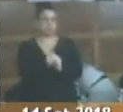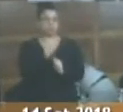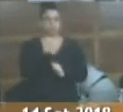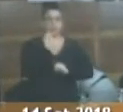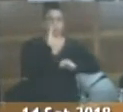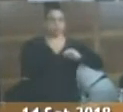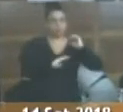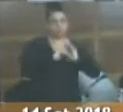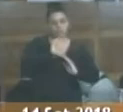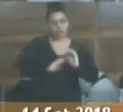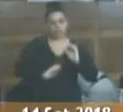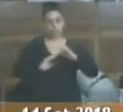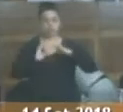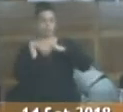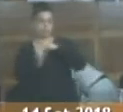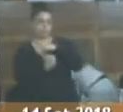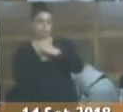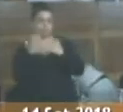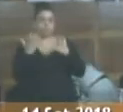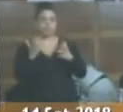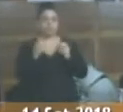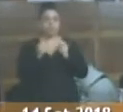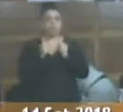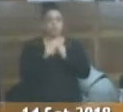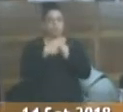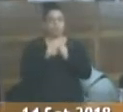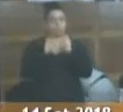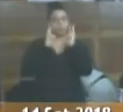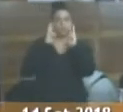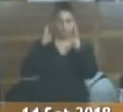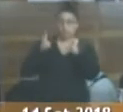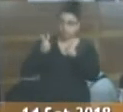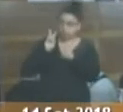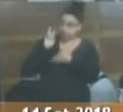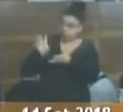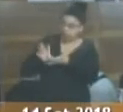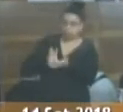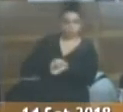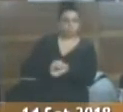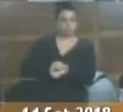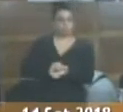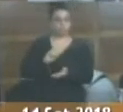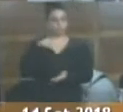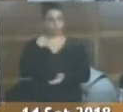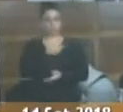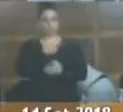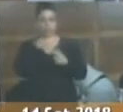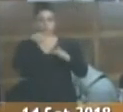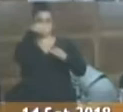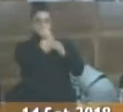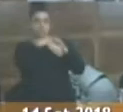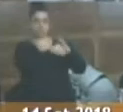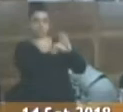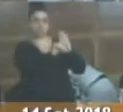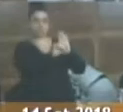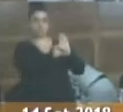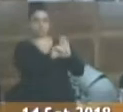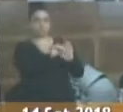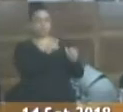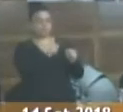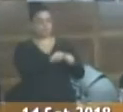empresas queriam desenvolver trabalho nessa área, nós, no Instituto, dávamos todas as condições